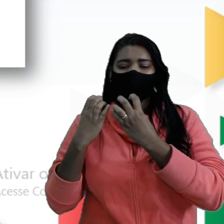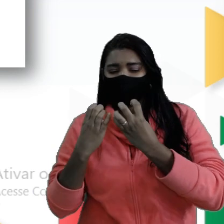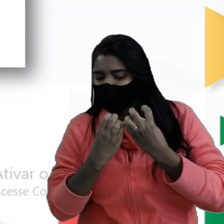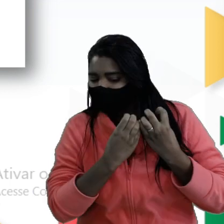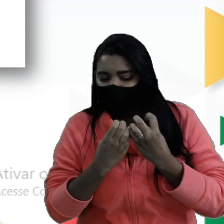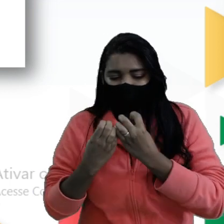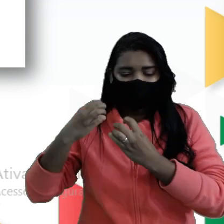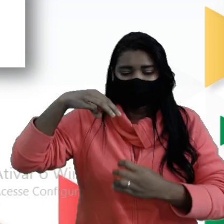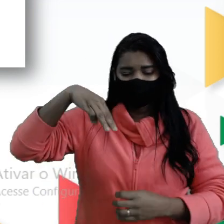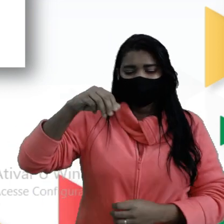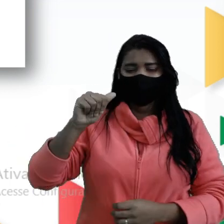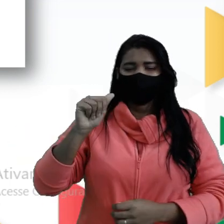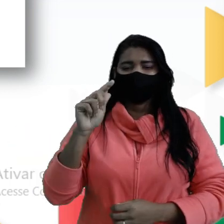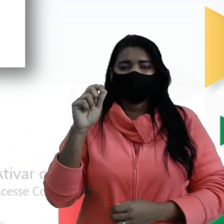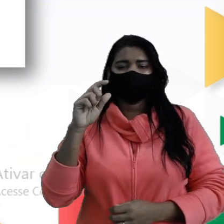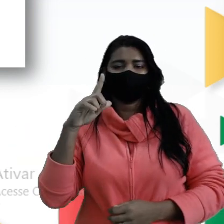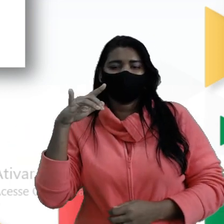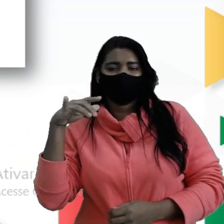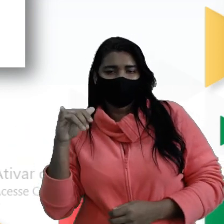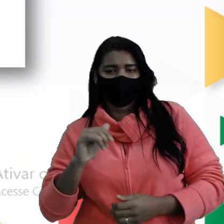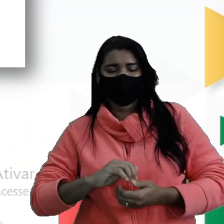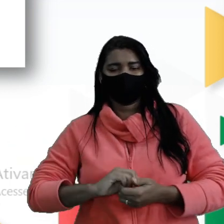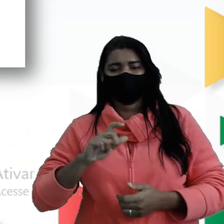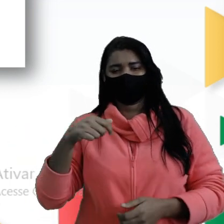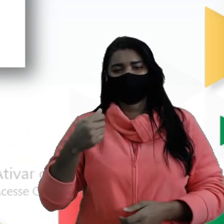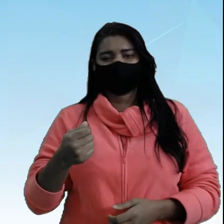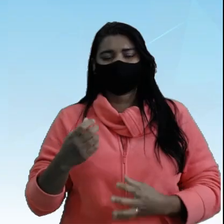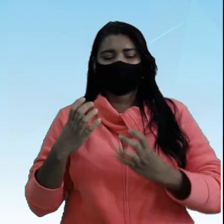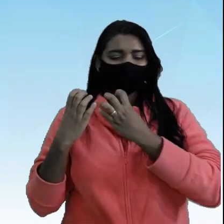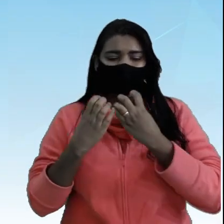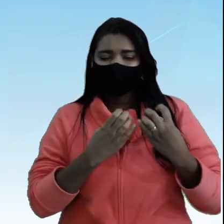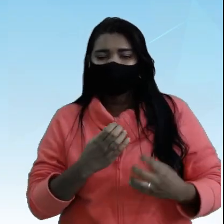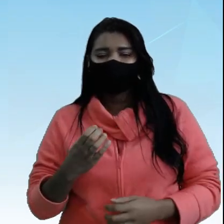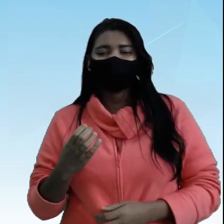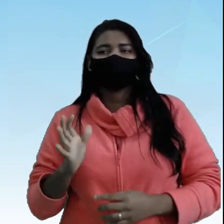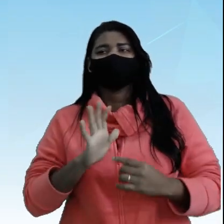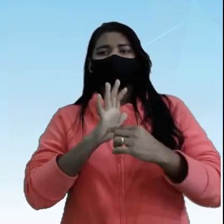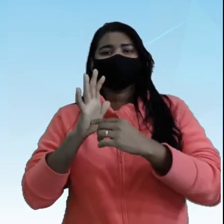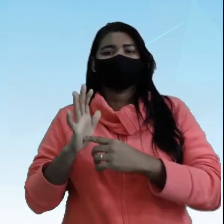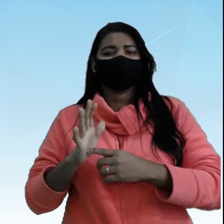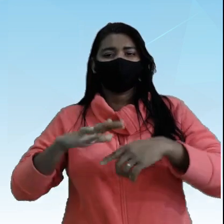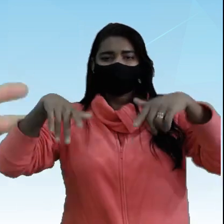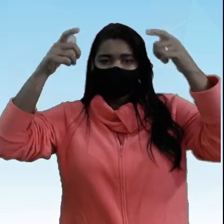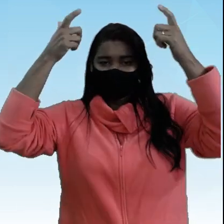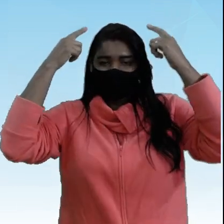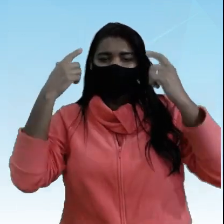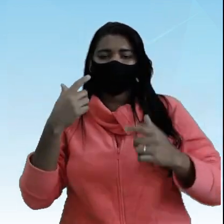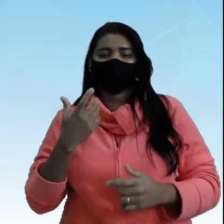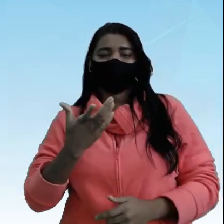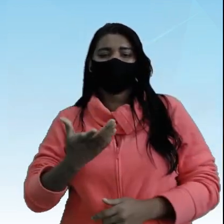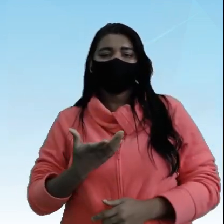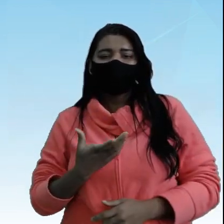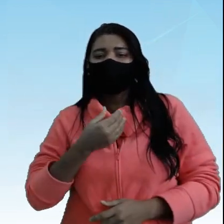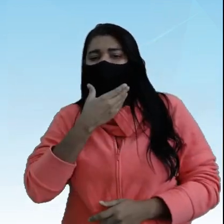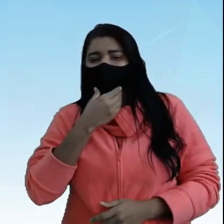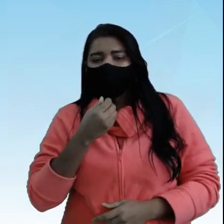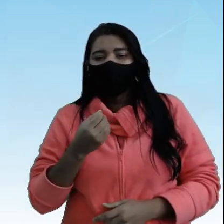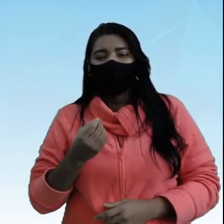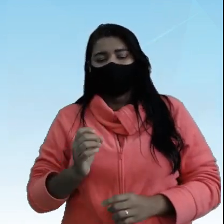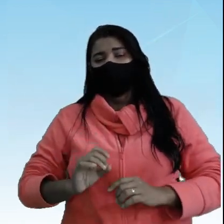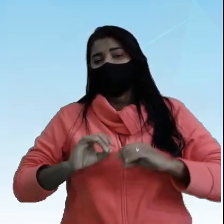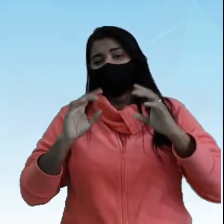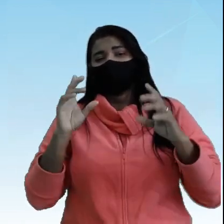tem muita fome, ela gosta de comer, então transformou-se em príncipe, mas ela queria um pipoqueiro, um padeiro,